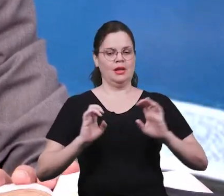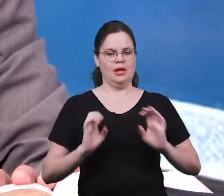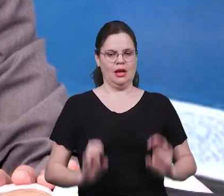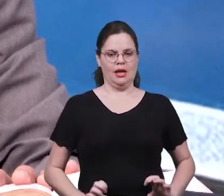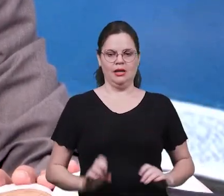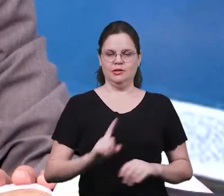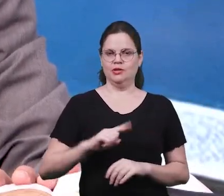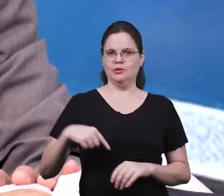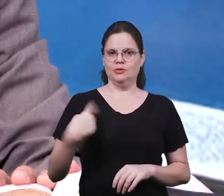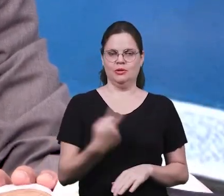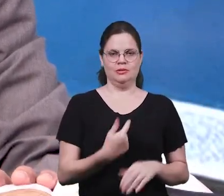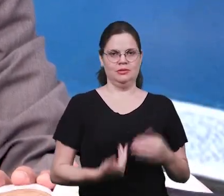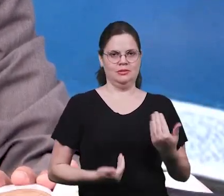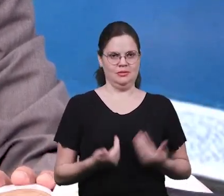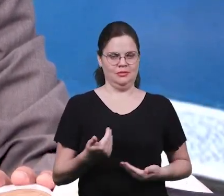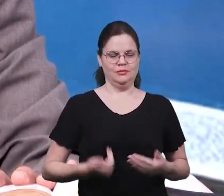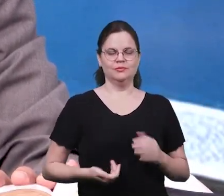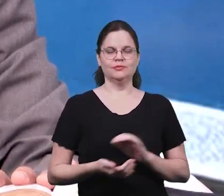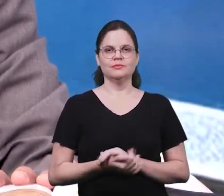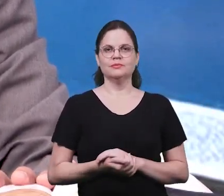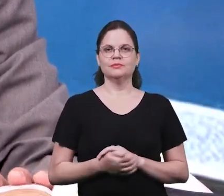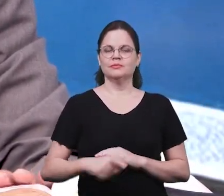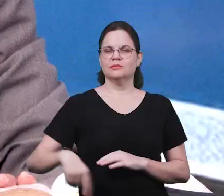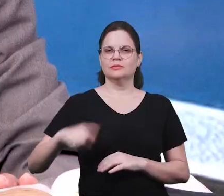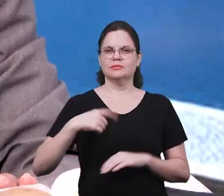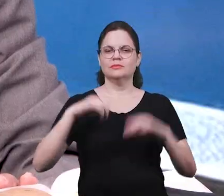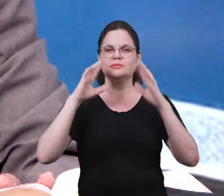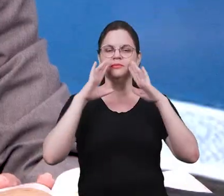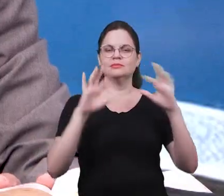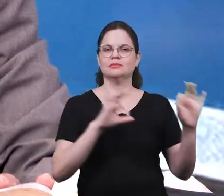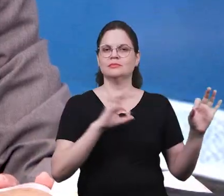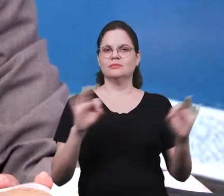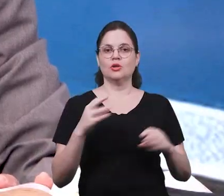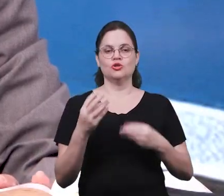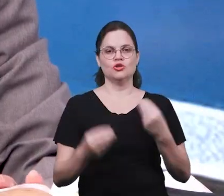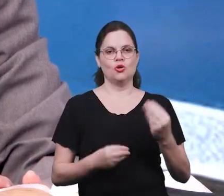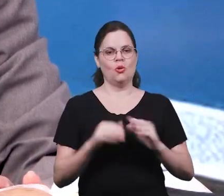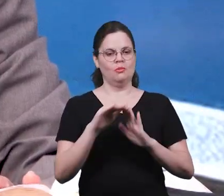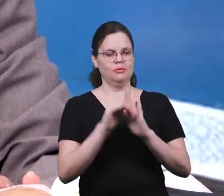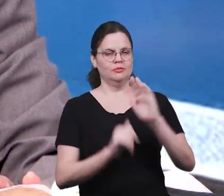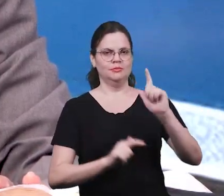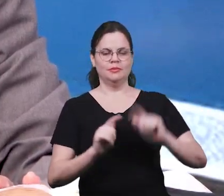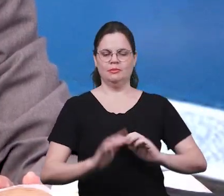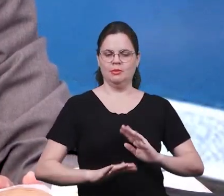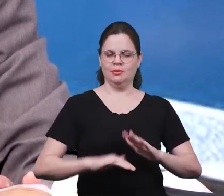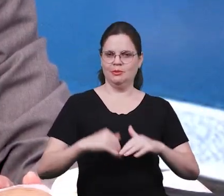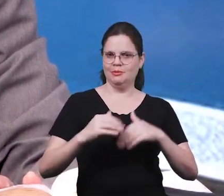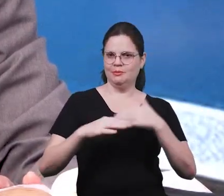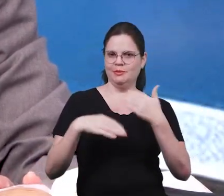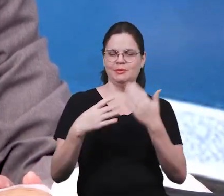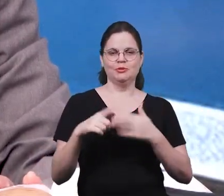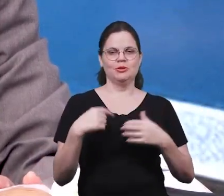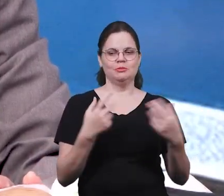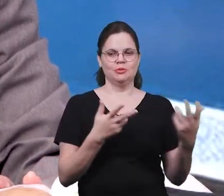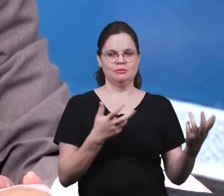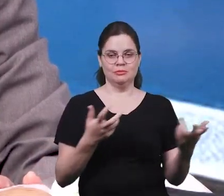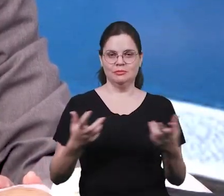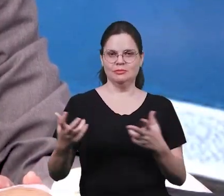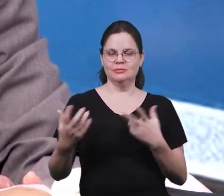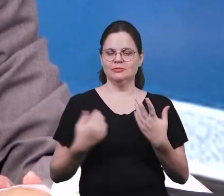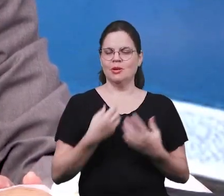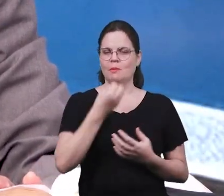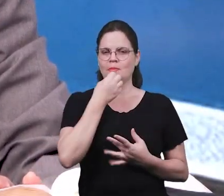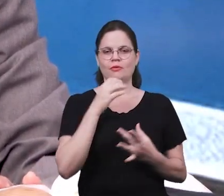do Crente. Acompanhando o desenvolvimento desse programa, temos visto uma